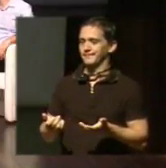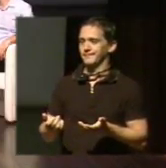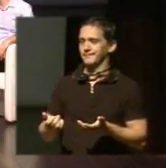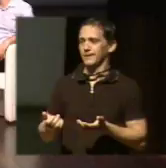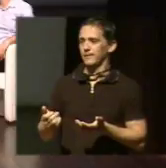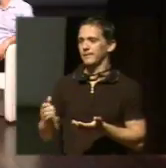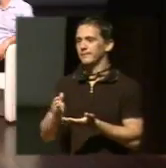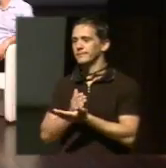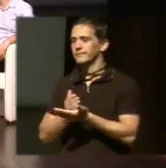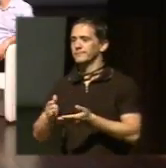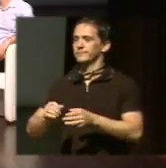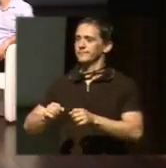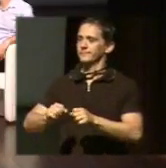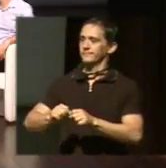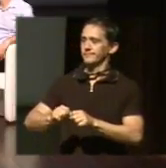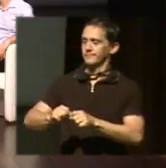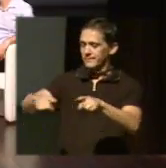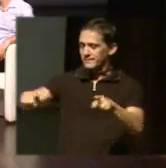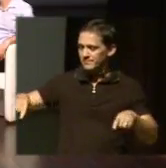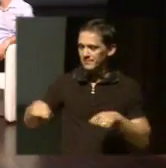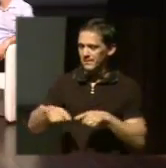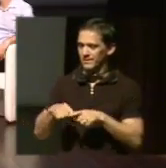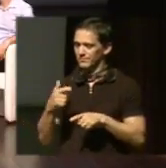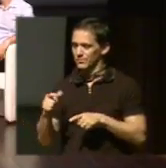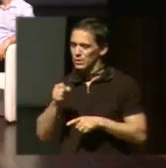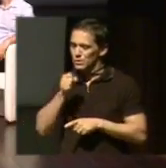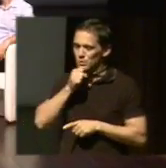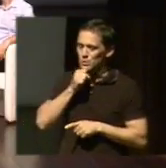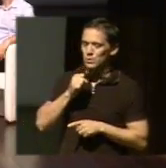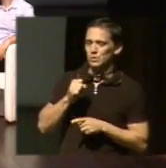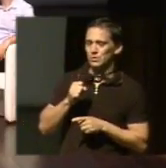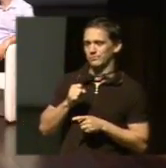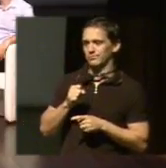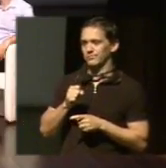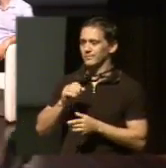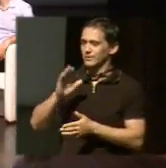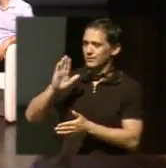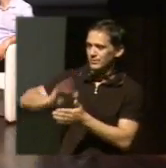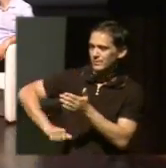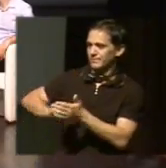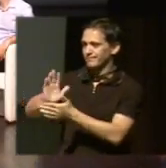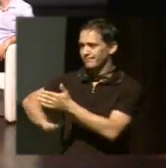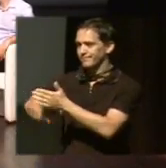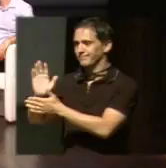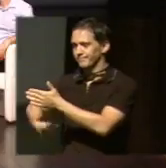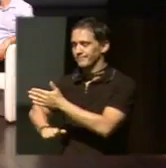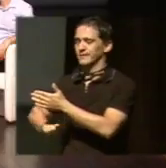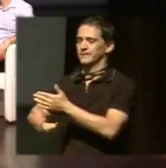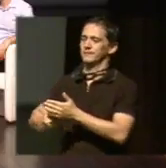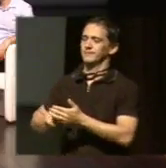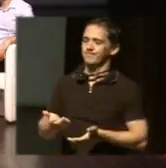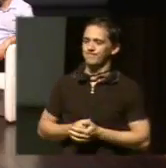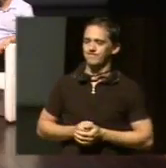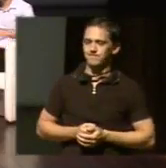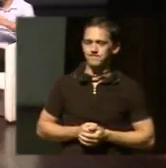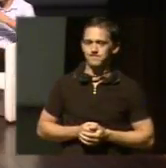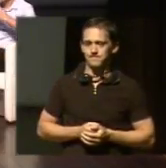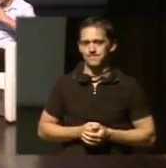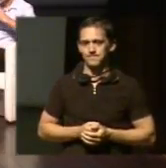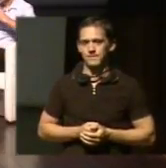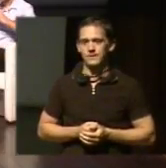ausência, né, dos idosos em algum espaço, muitas vezes. Né. E acho que também a questão do consumo, né, uma coisa interessante da gente